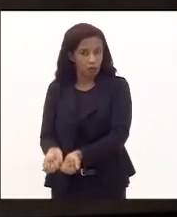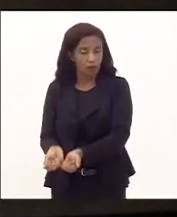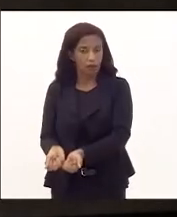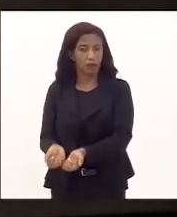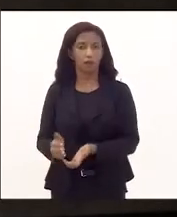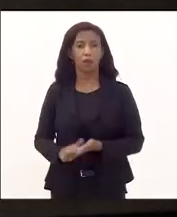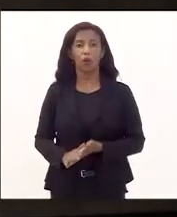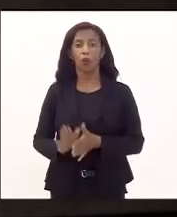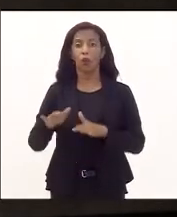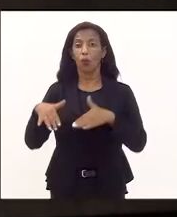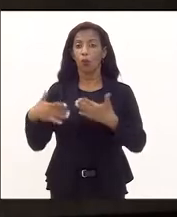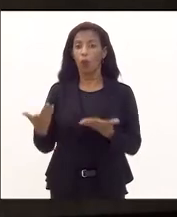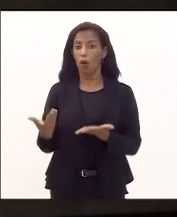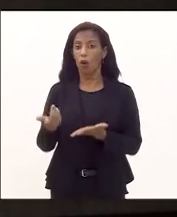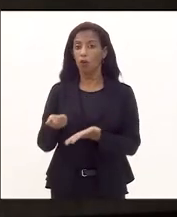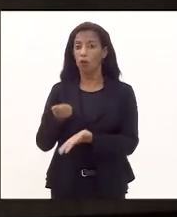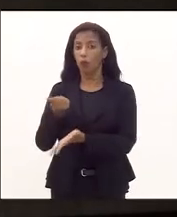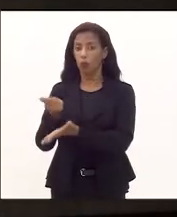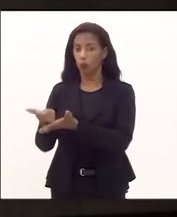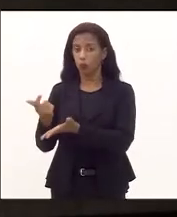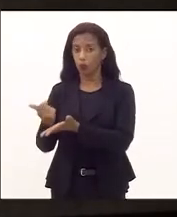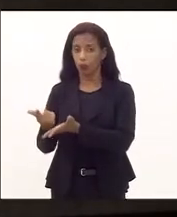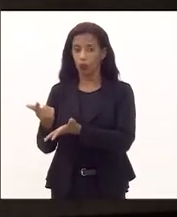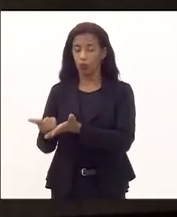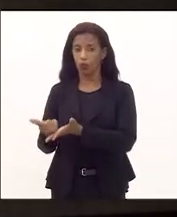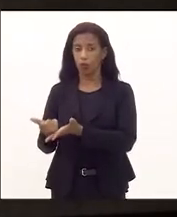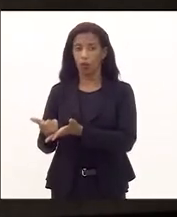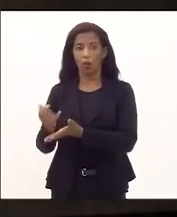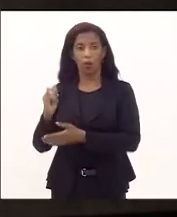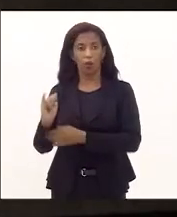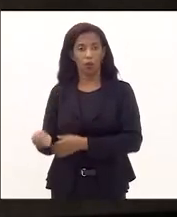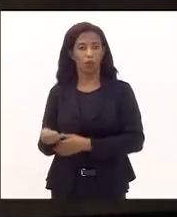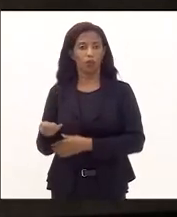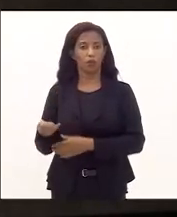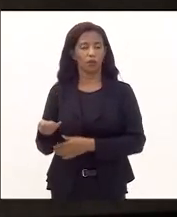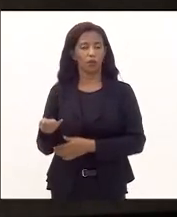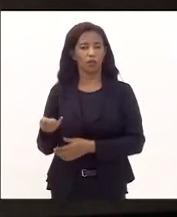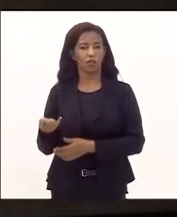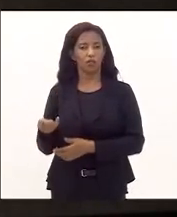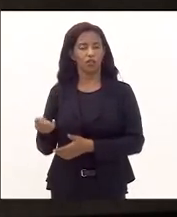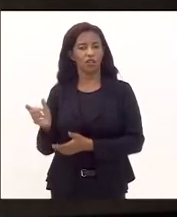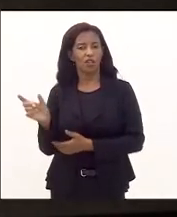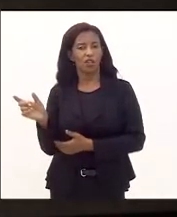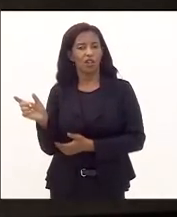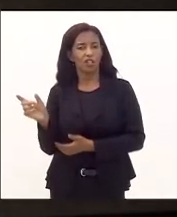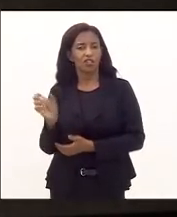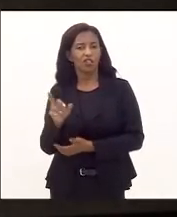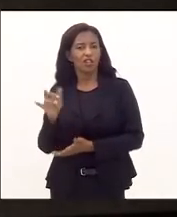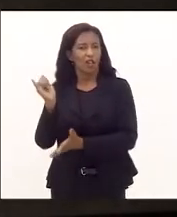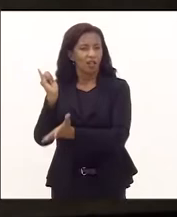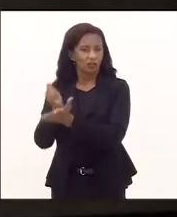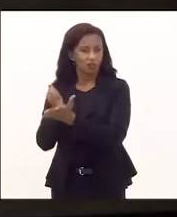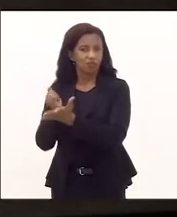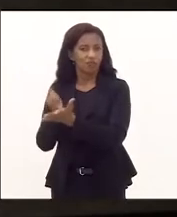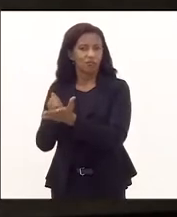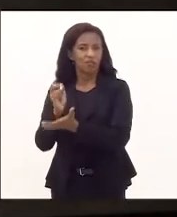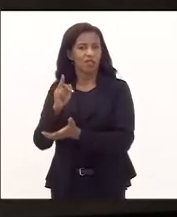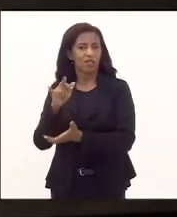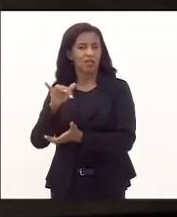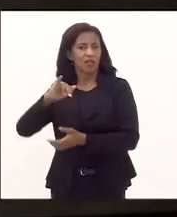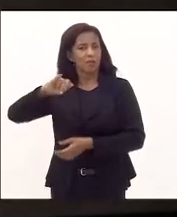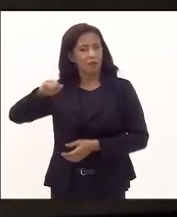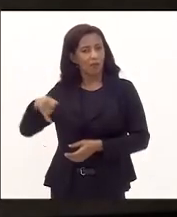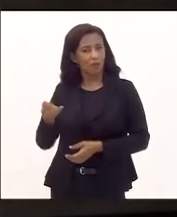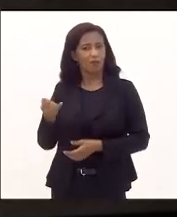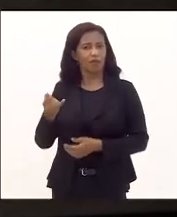adquirente, quando contribuinte, a possibilidade de apropriação de créditos de ICMS a ser